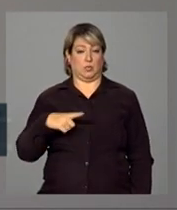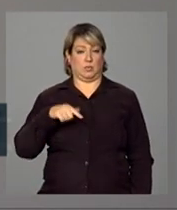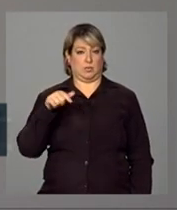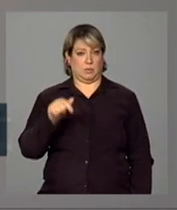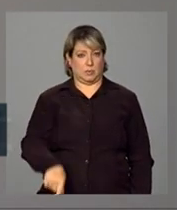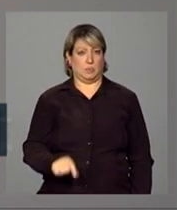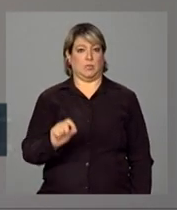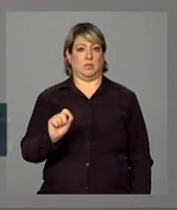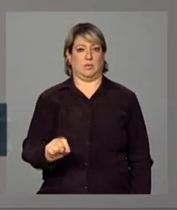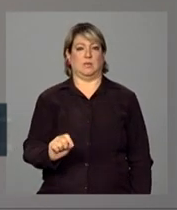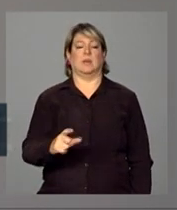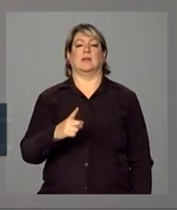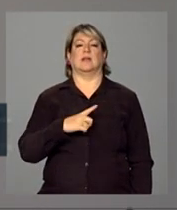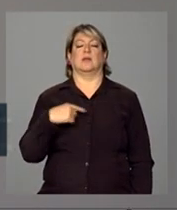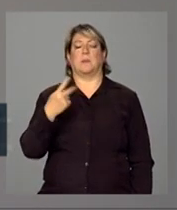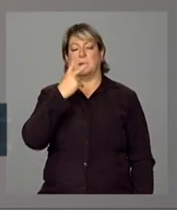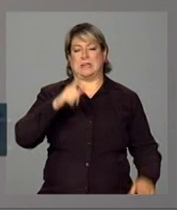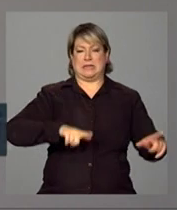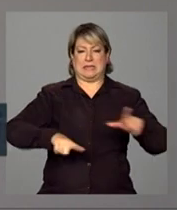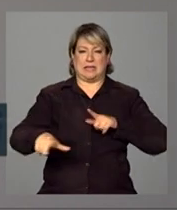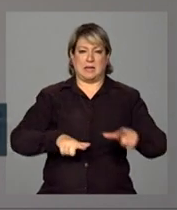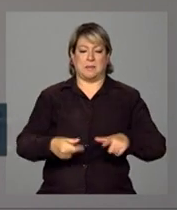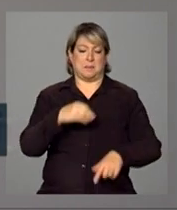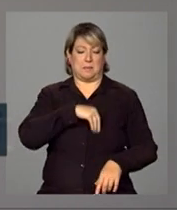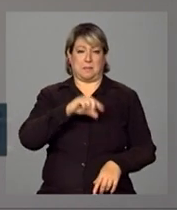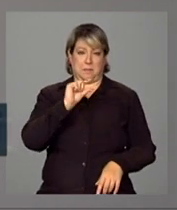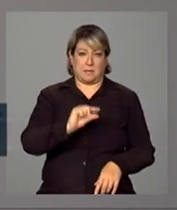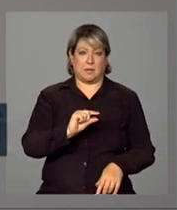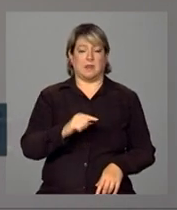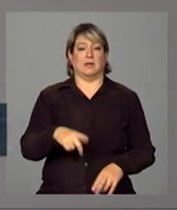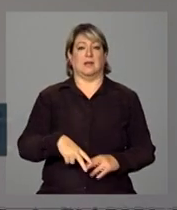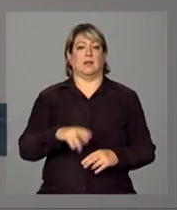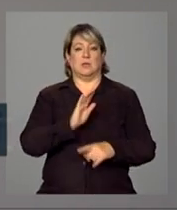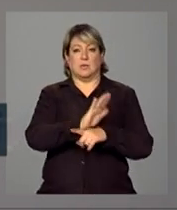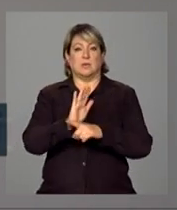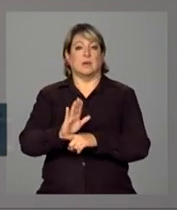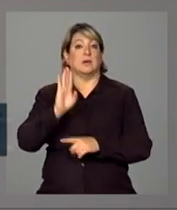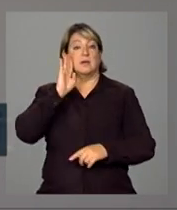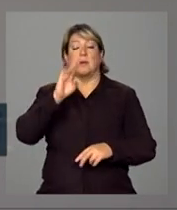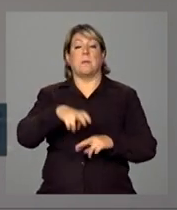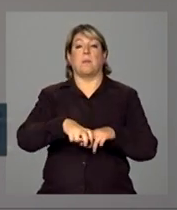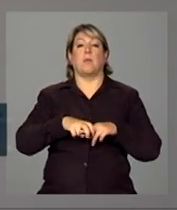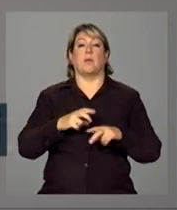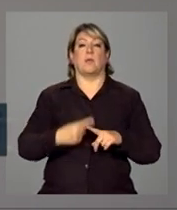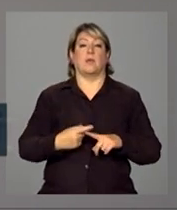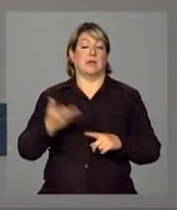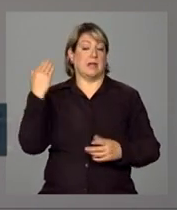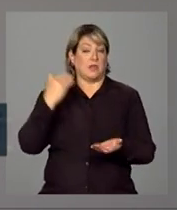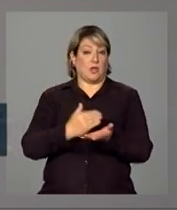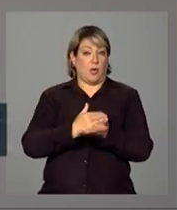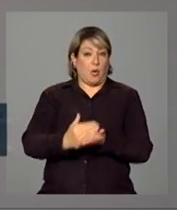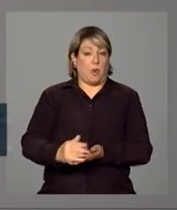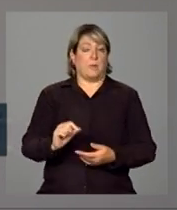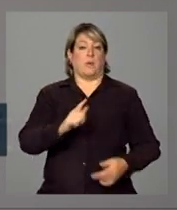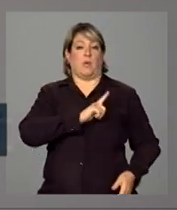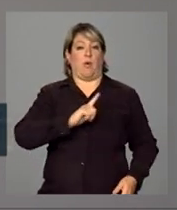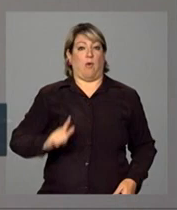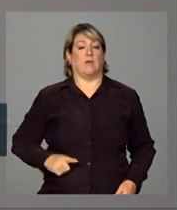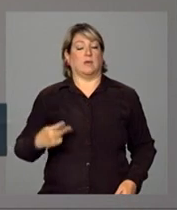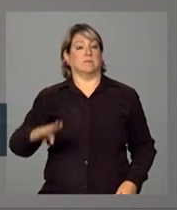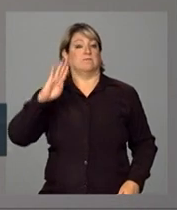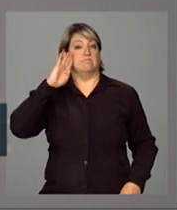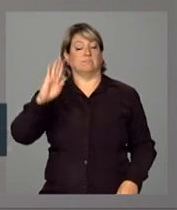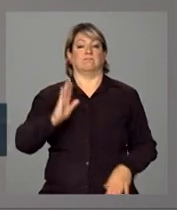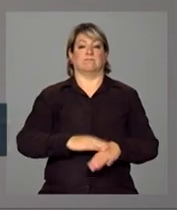a trabalhadores de baixa renda se deve a vários fatores. Desde o princípio, essa foi a prioridade do governador, essa tem sido